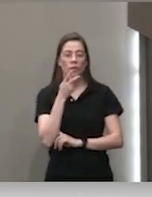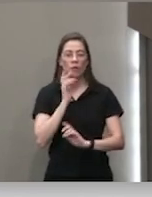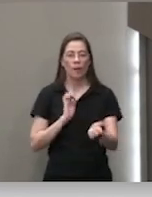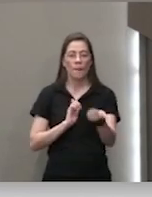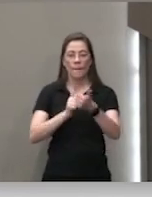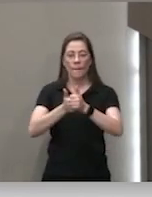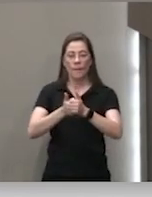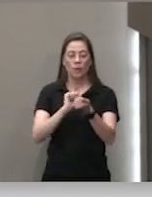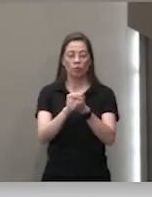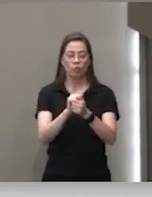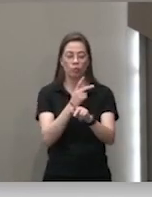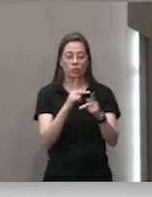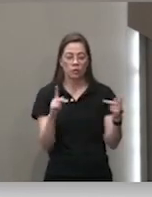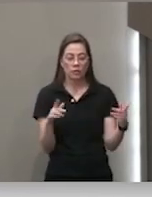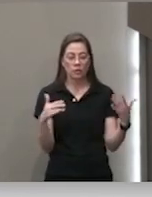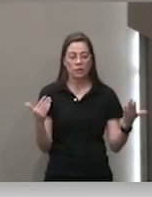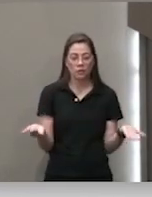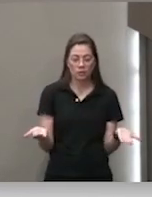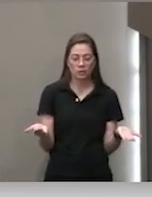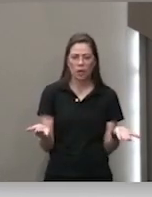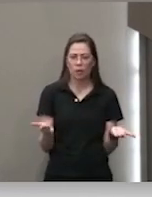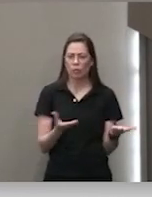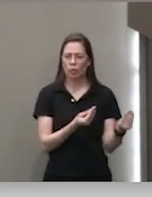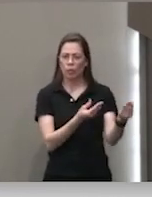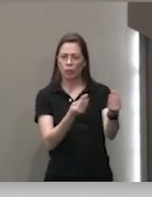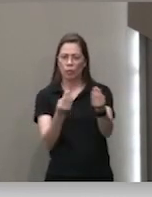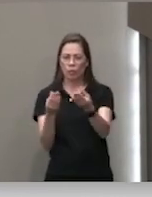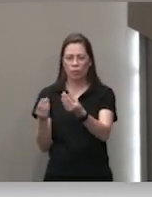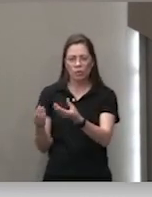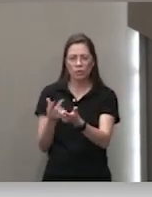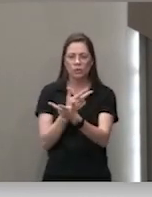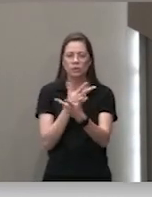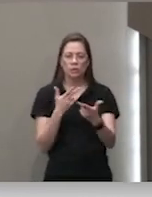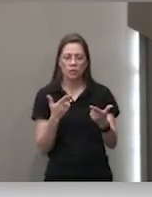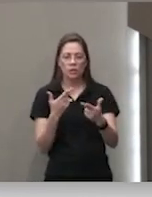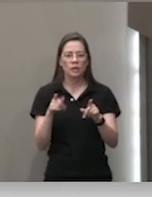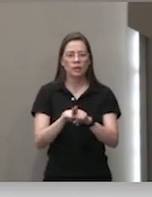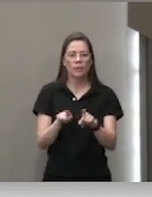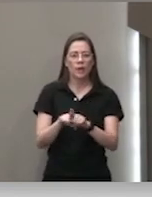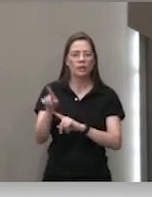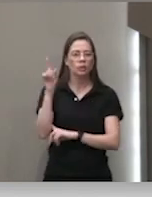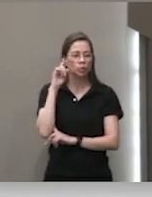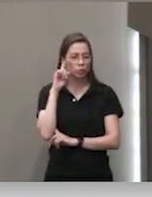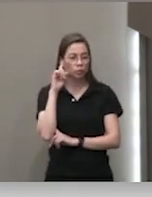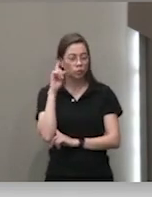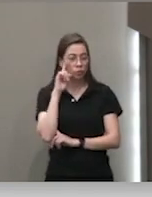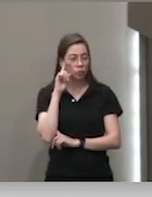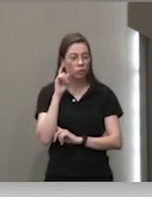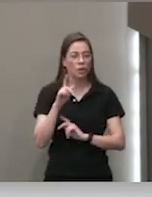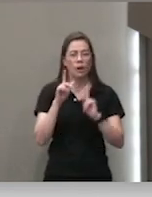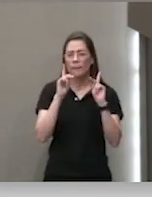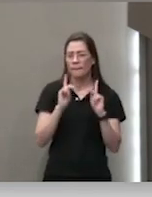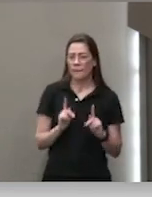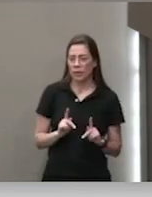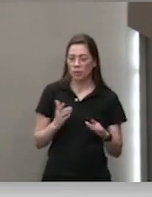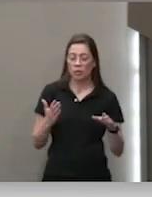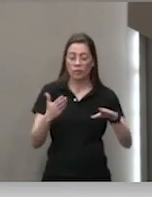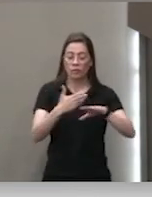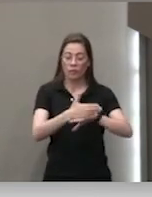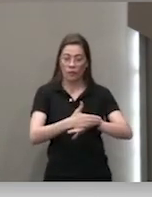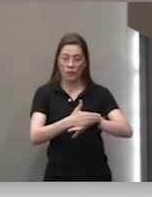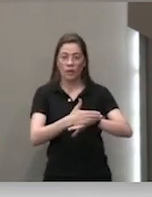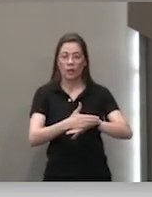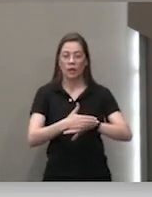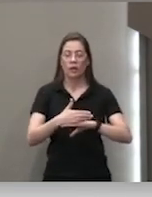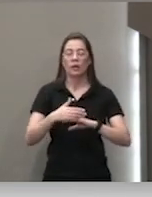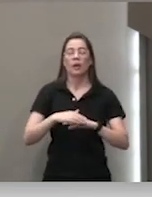próxima com eles. Então, foi uma série de fatores, sem contar o nosso dia a dia, né? Pessoas que vêm até o nosso gabinete, que a